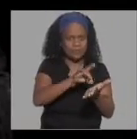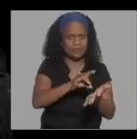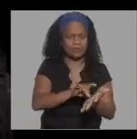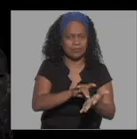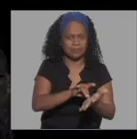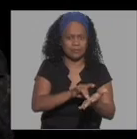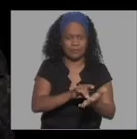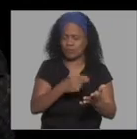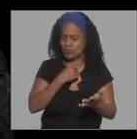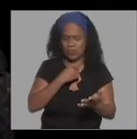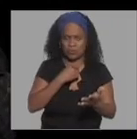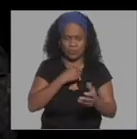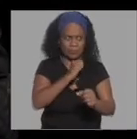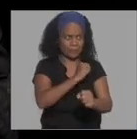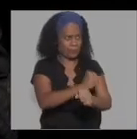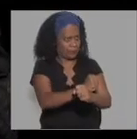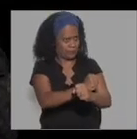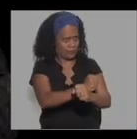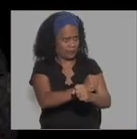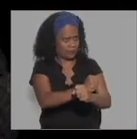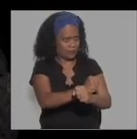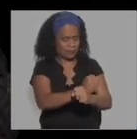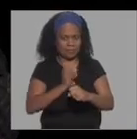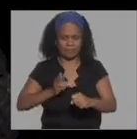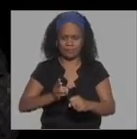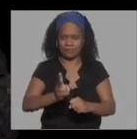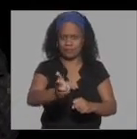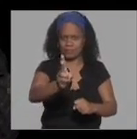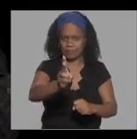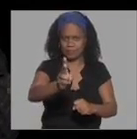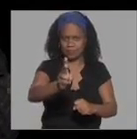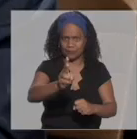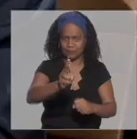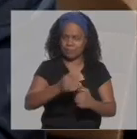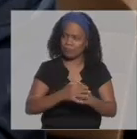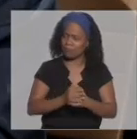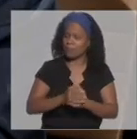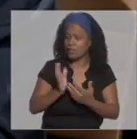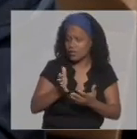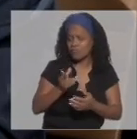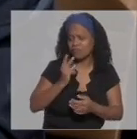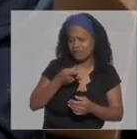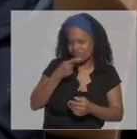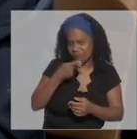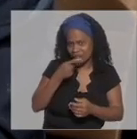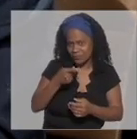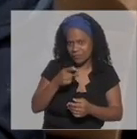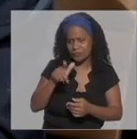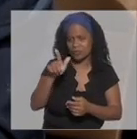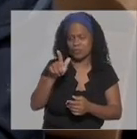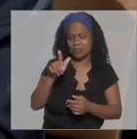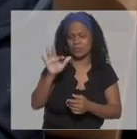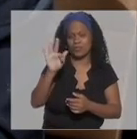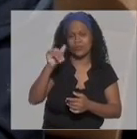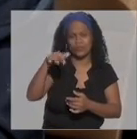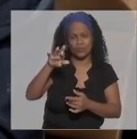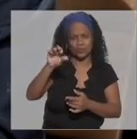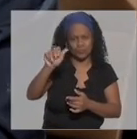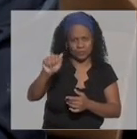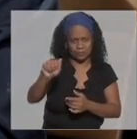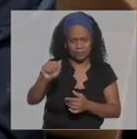ficar numa situação de figurantes eternamente estão falando assim figurantes é